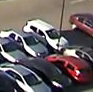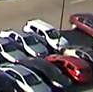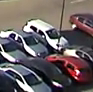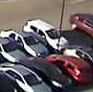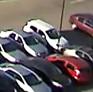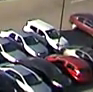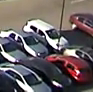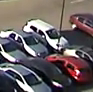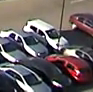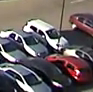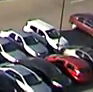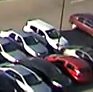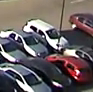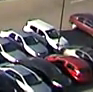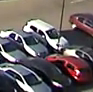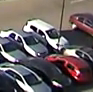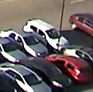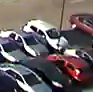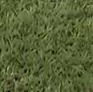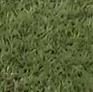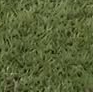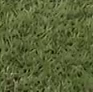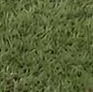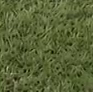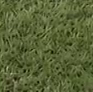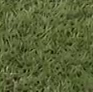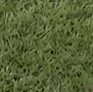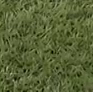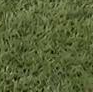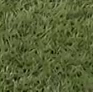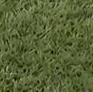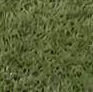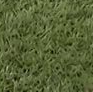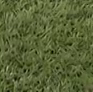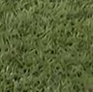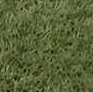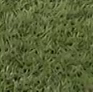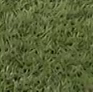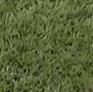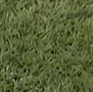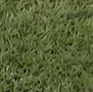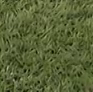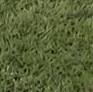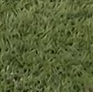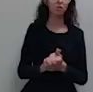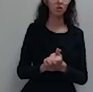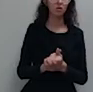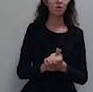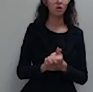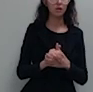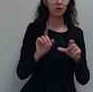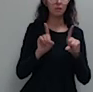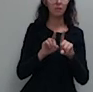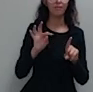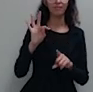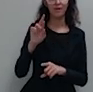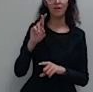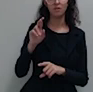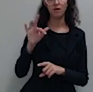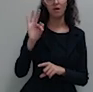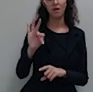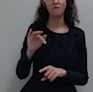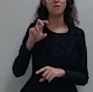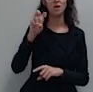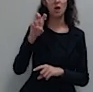negaram provimento ao recurso em mandado de segurança interposto por empresas que dividiam o mesmo endereço eles consideraram